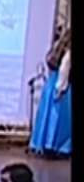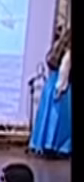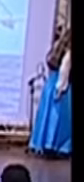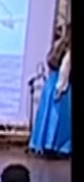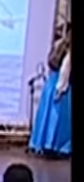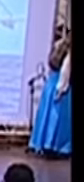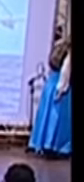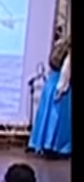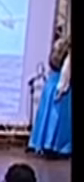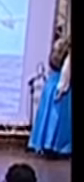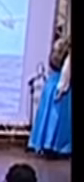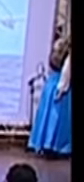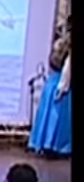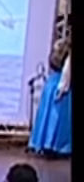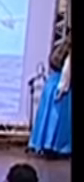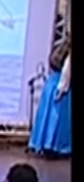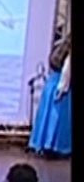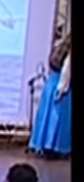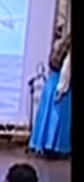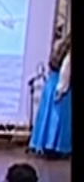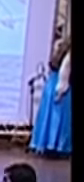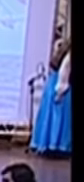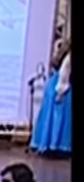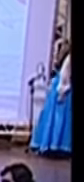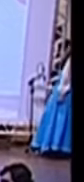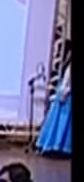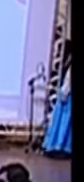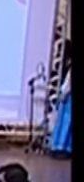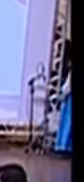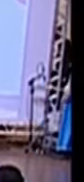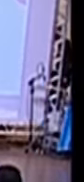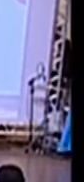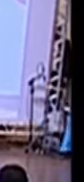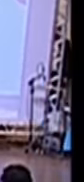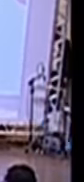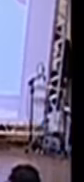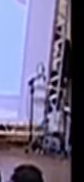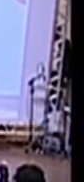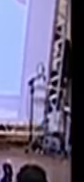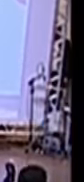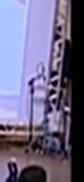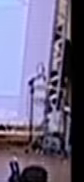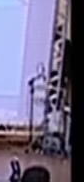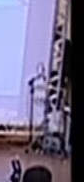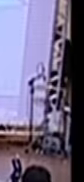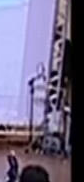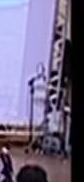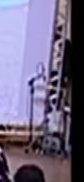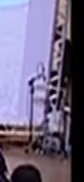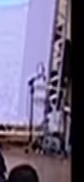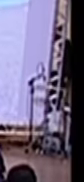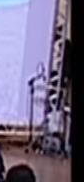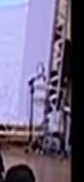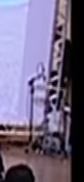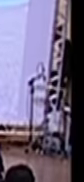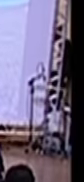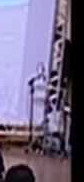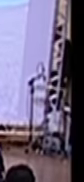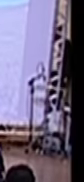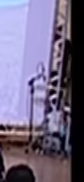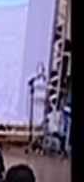e Paralímpicos 2016. Este evento é uma ação conjunta do governo federal para partilhar com